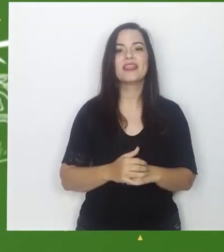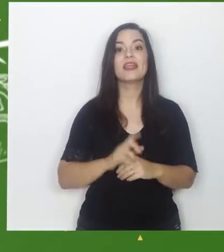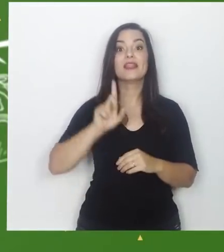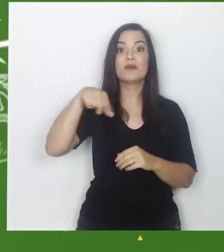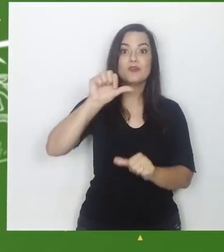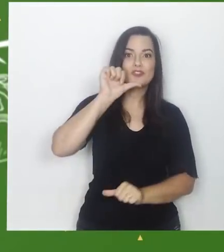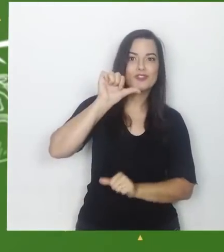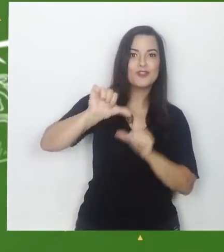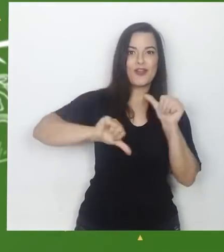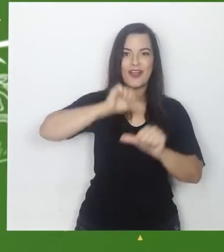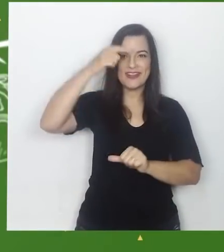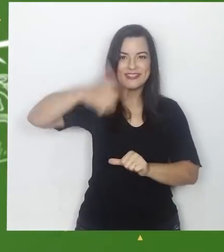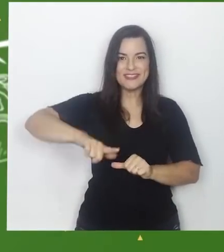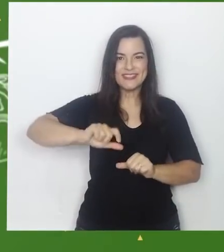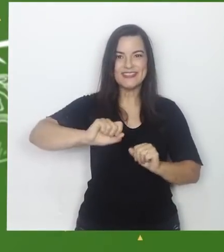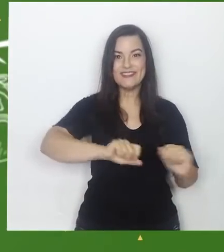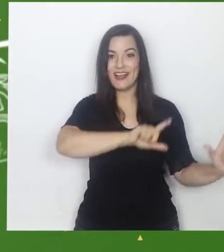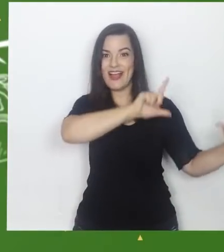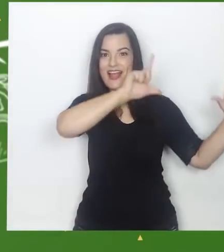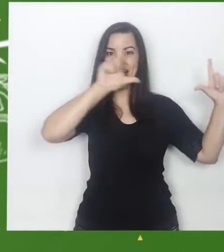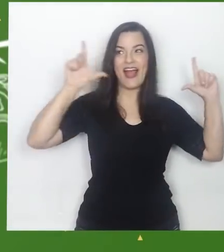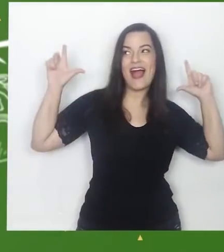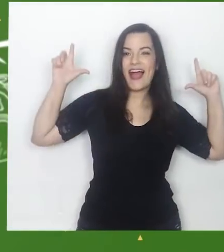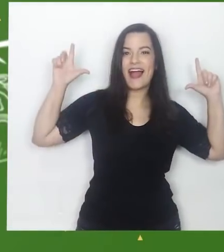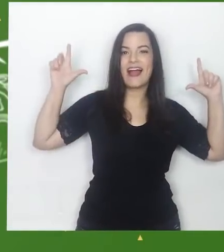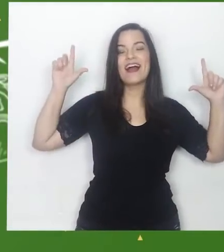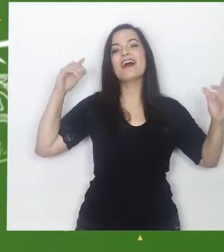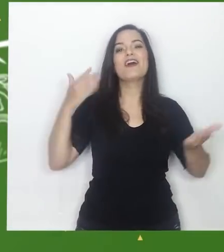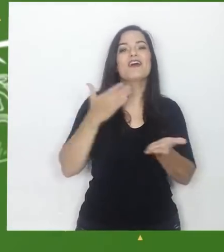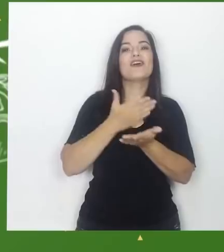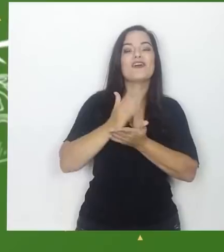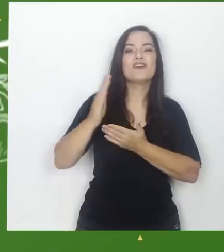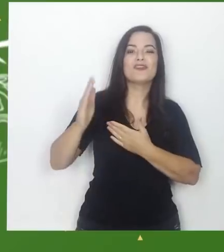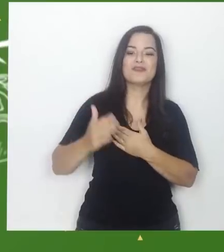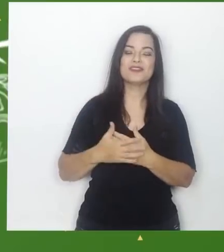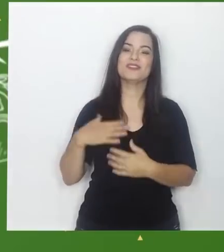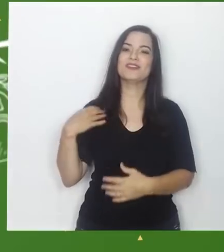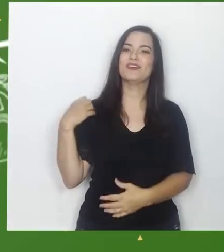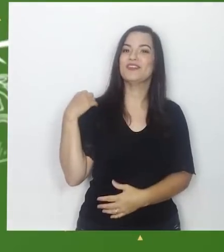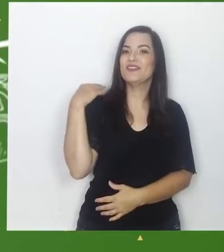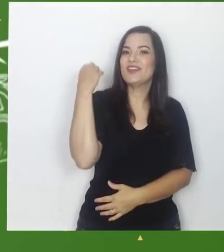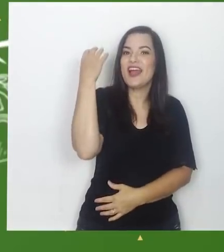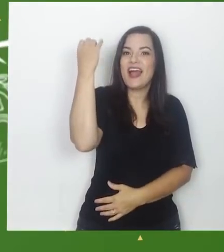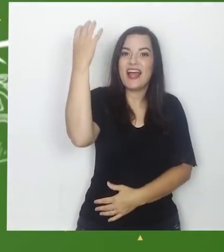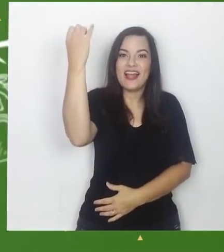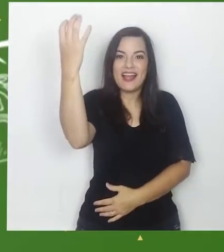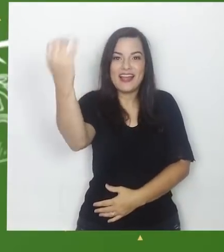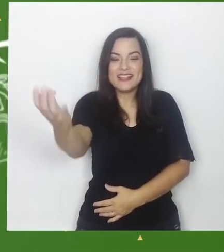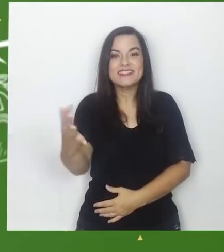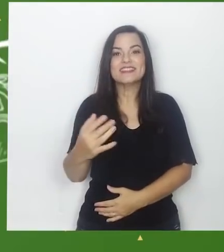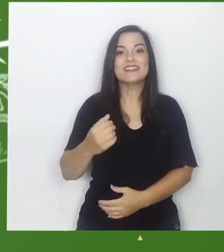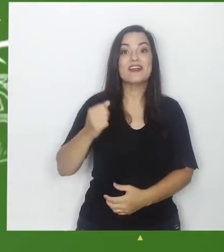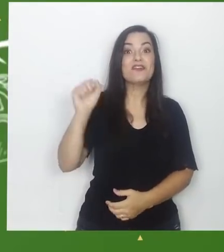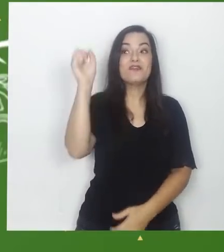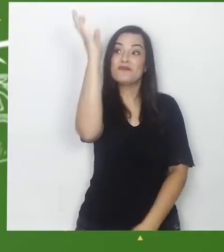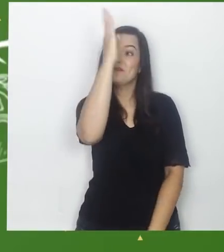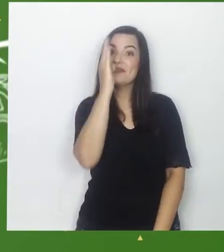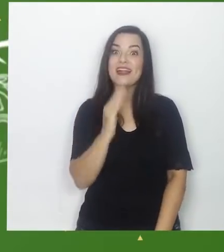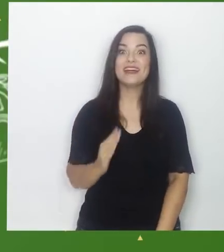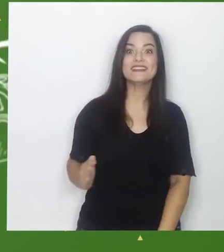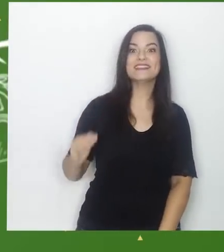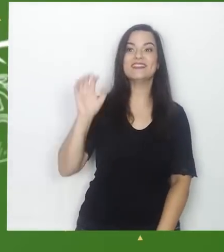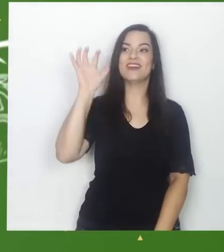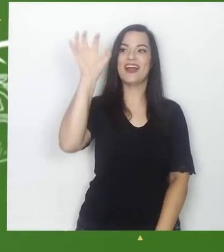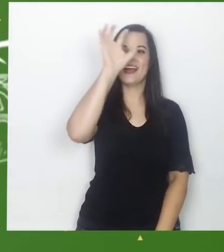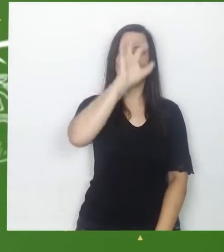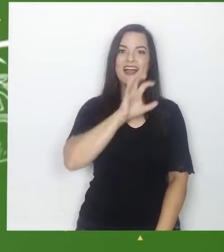Aí, trocamos mais uma vez e começamos a viajar pelas regiões do nosso país.